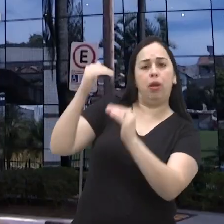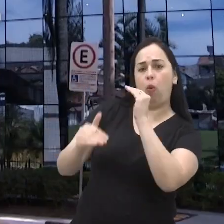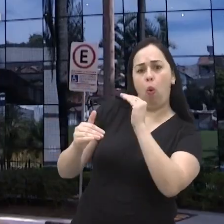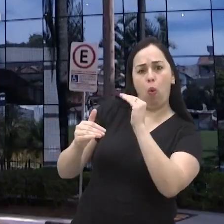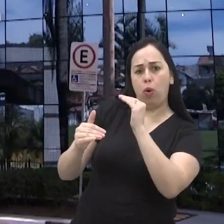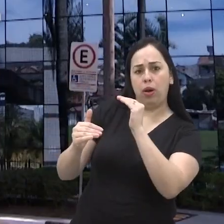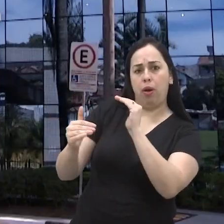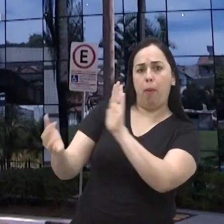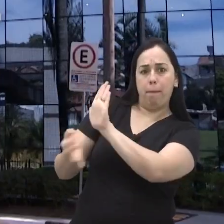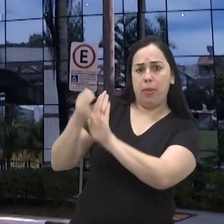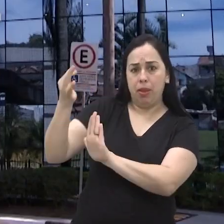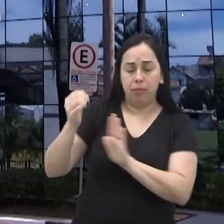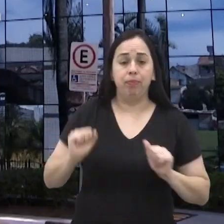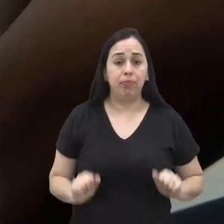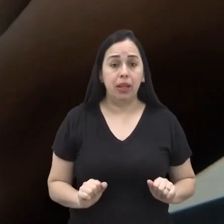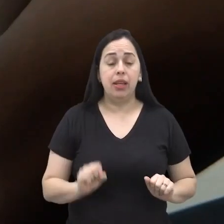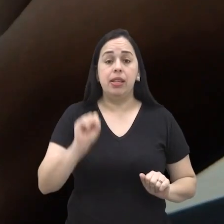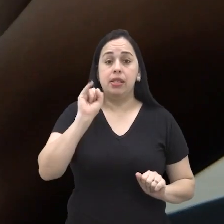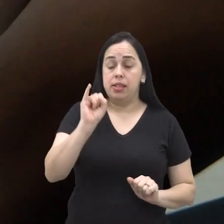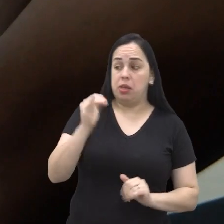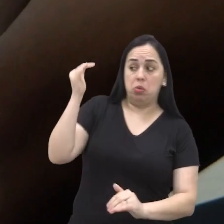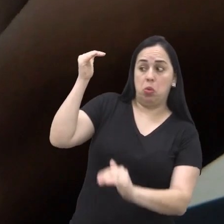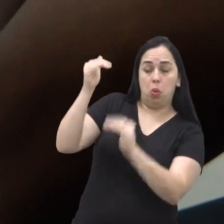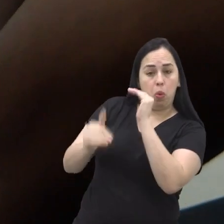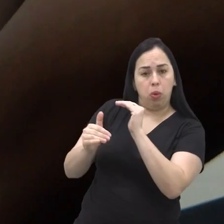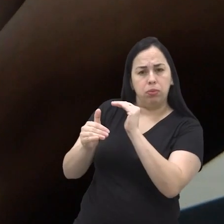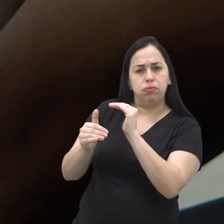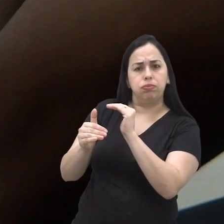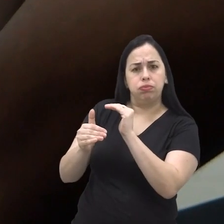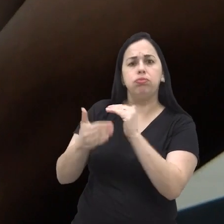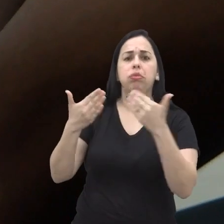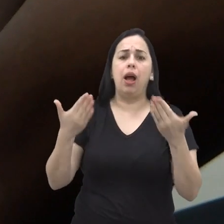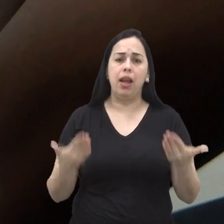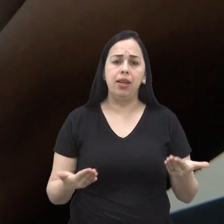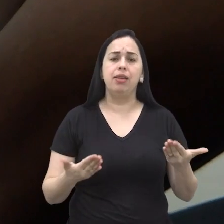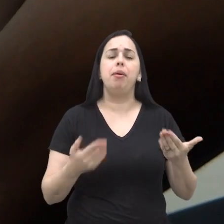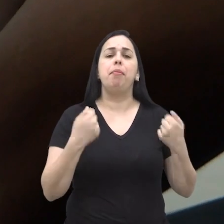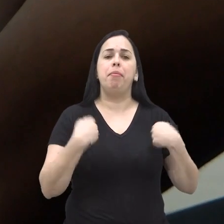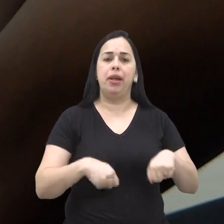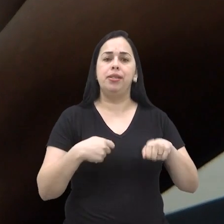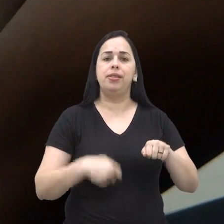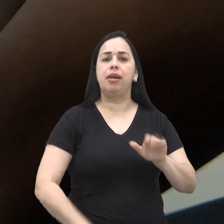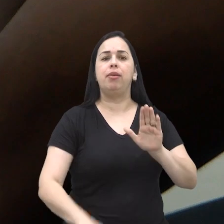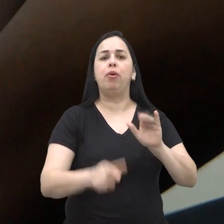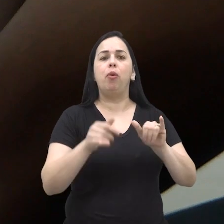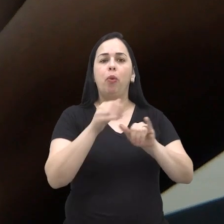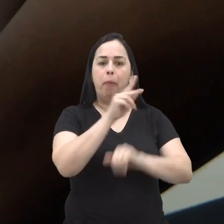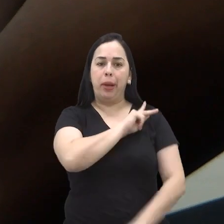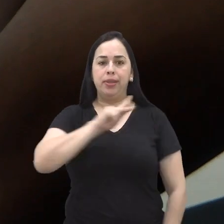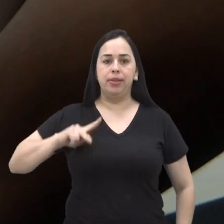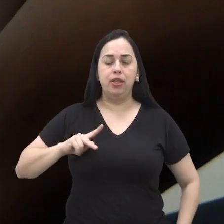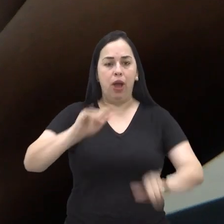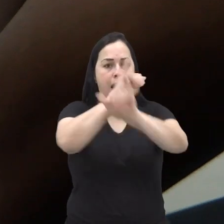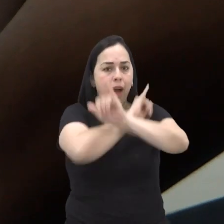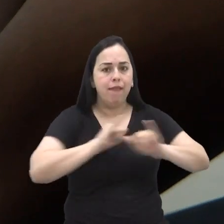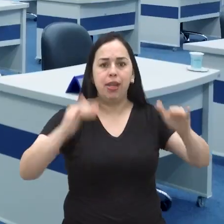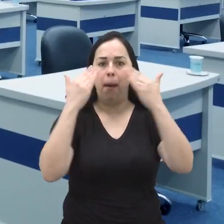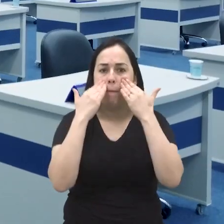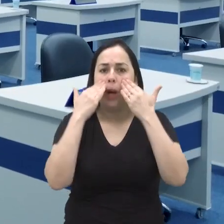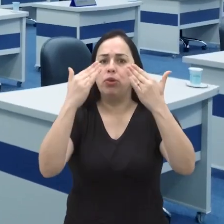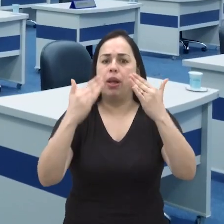ou se rejeita a decisão. Caso o veto seja rejeitado pelos parlamentares, a lei é promulgada pelo presidente da